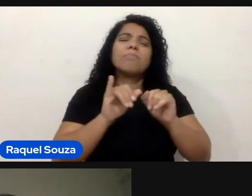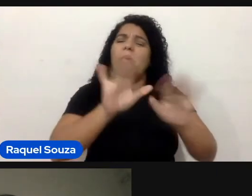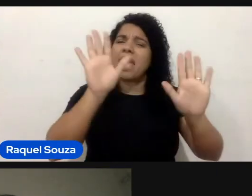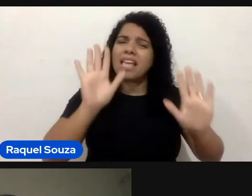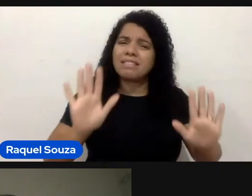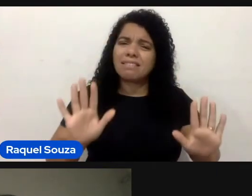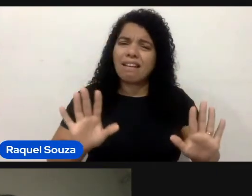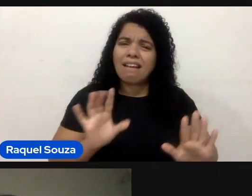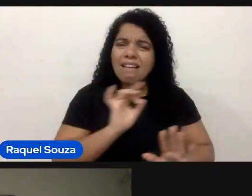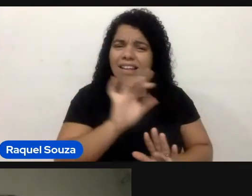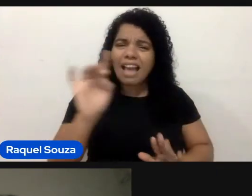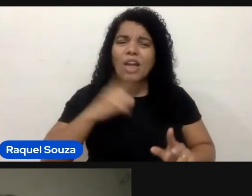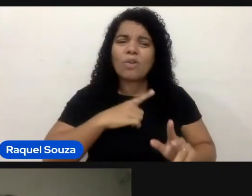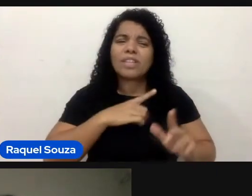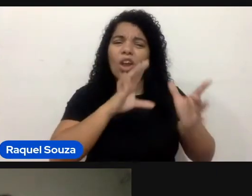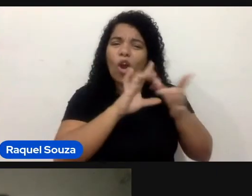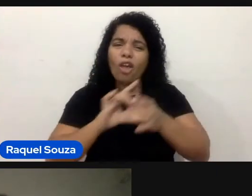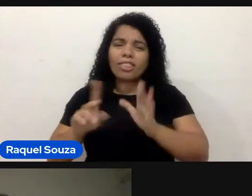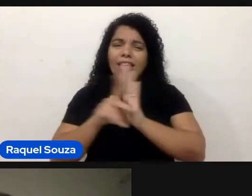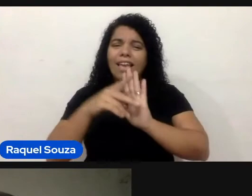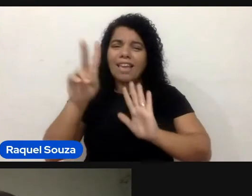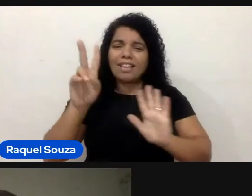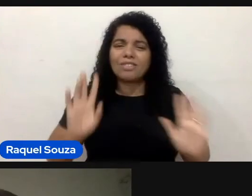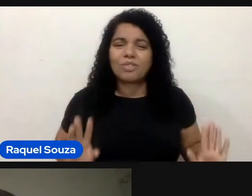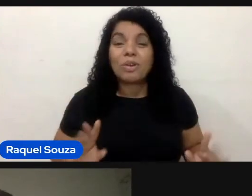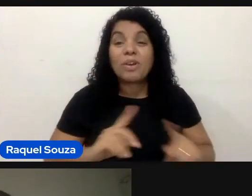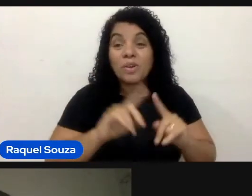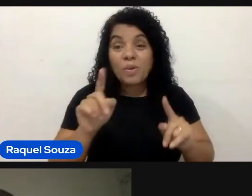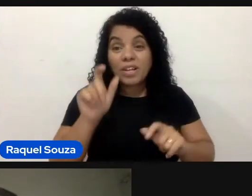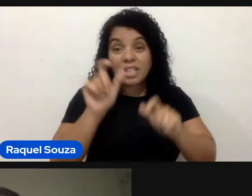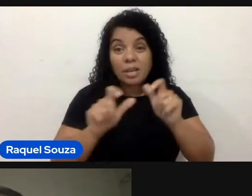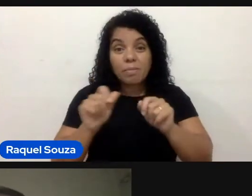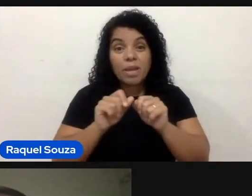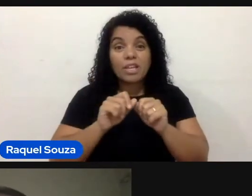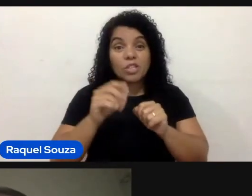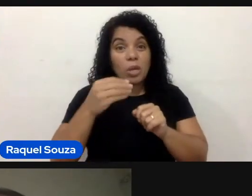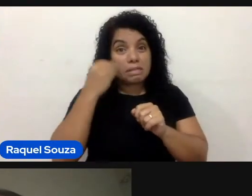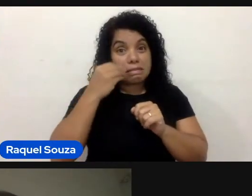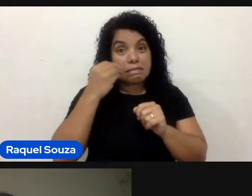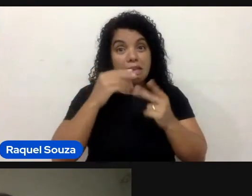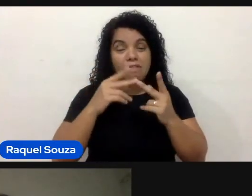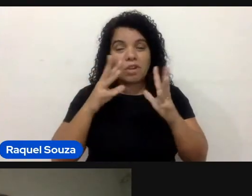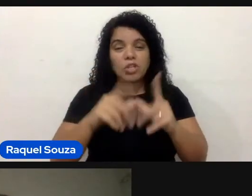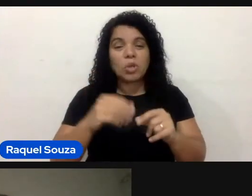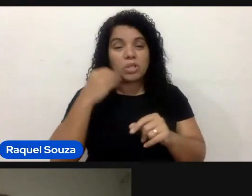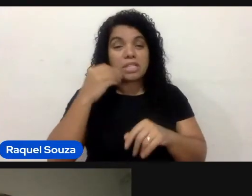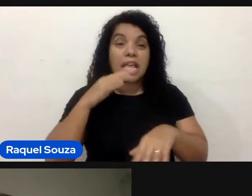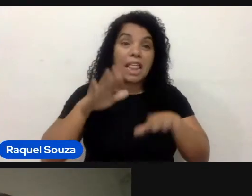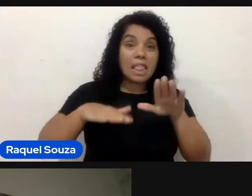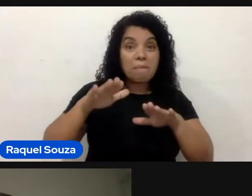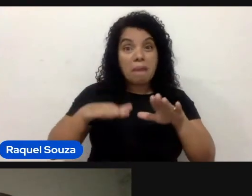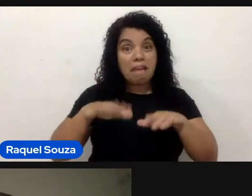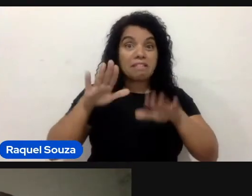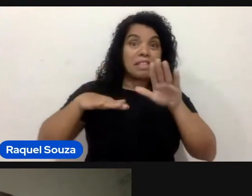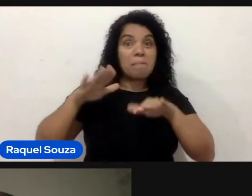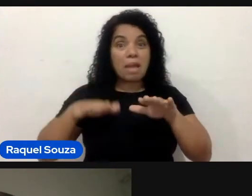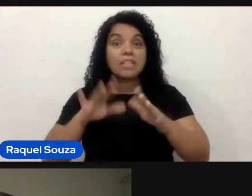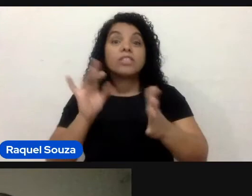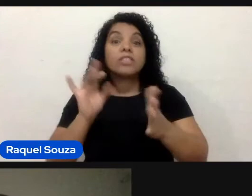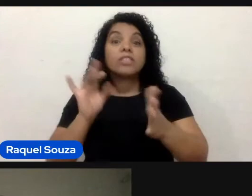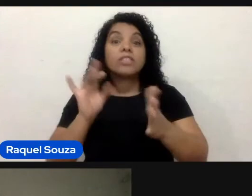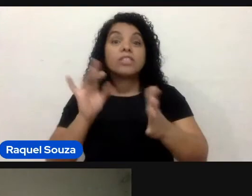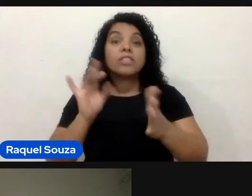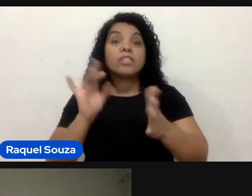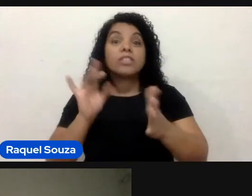tem um contexto. Quando as pessoas zoam o sênior que fala que tudo de sênior depende, pior que é assim mesmo. Tipo, as